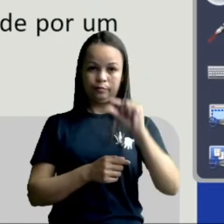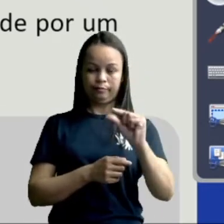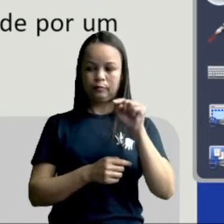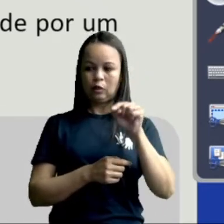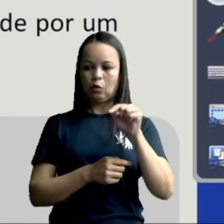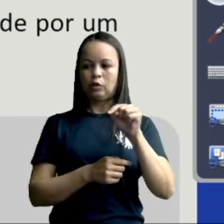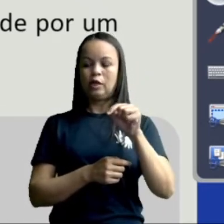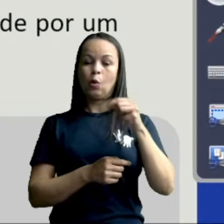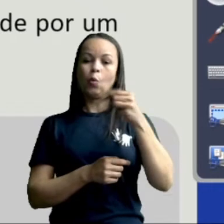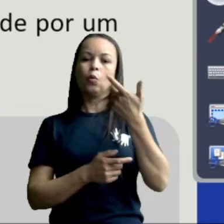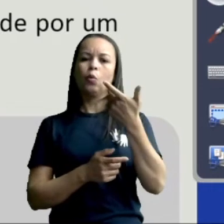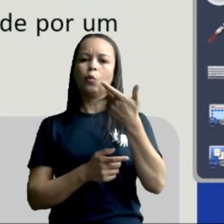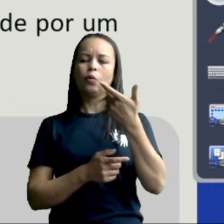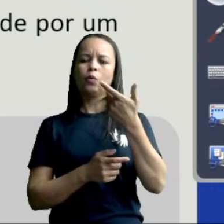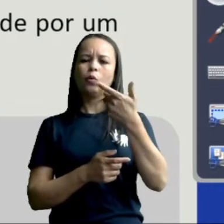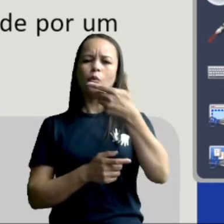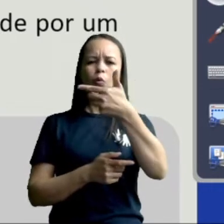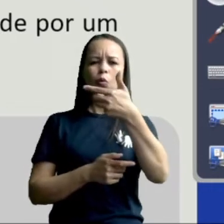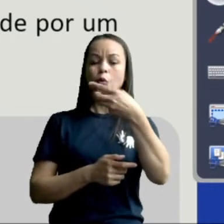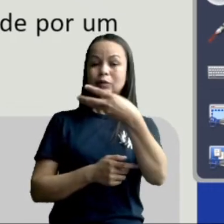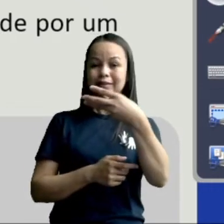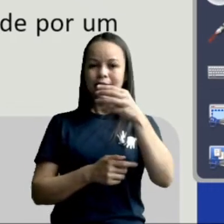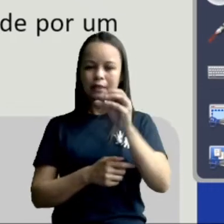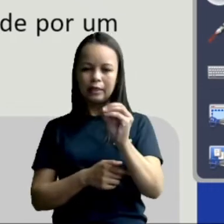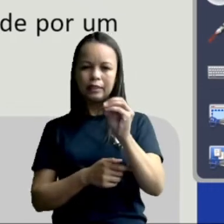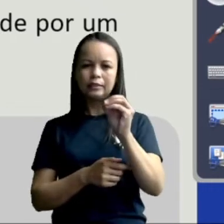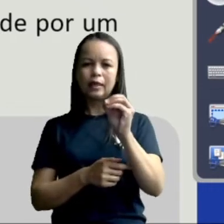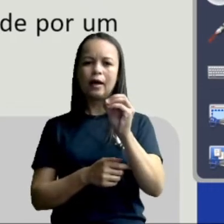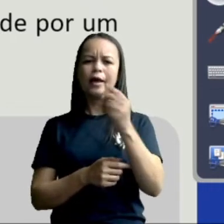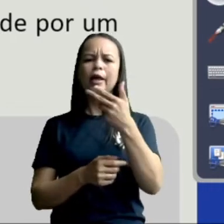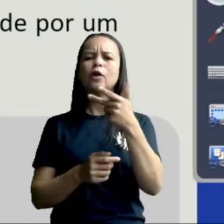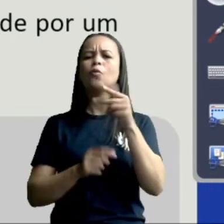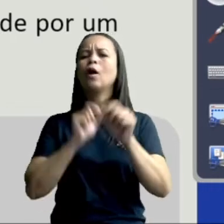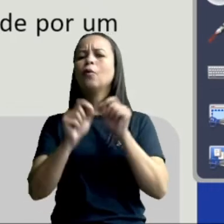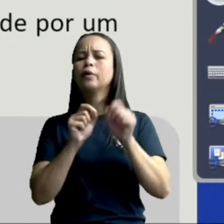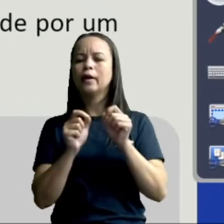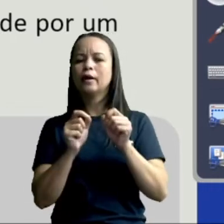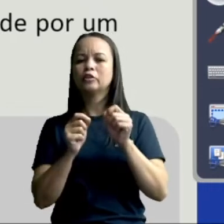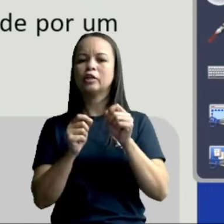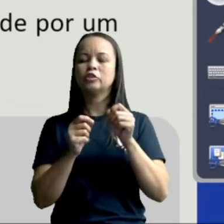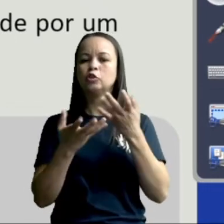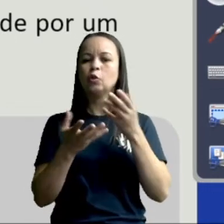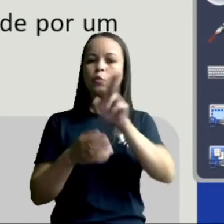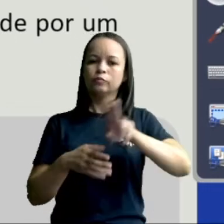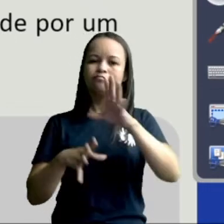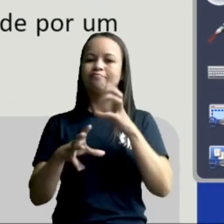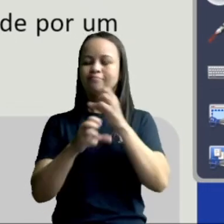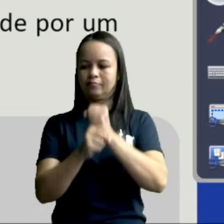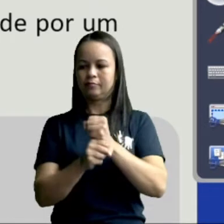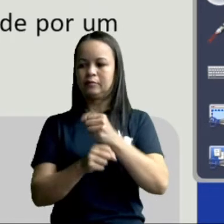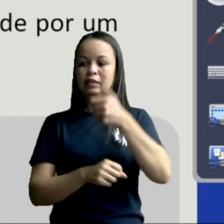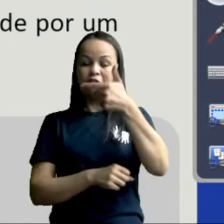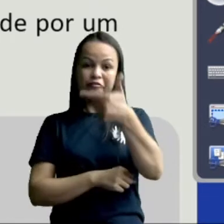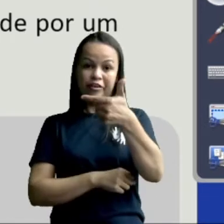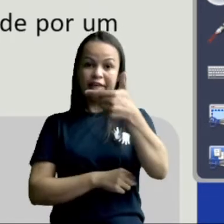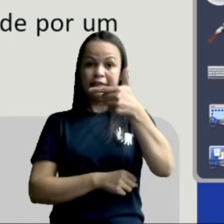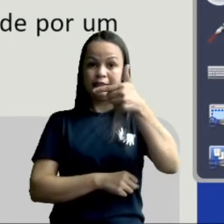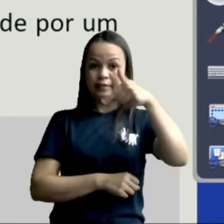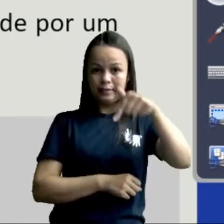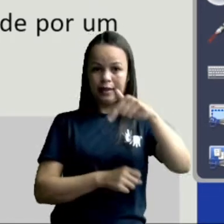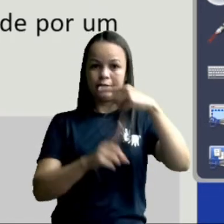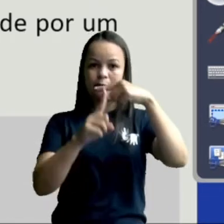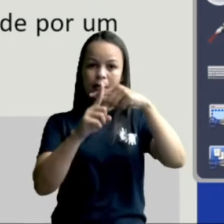30 é igual a... Então, a gente usou agora uma soma para representar o 30. 27 mais 3, de fato, não